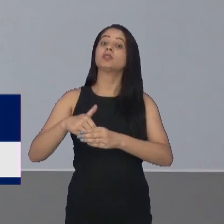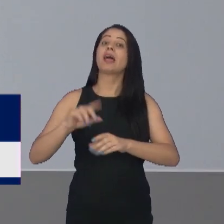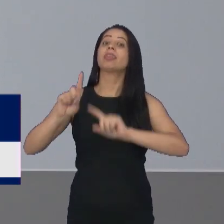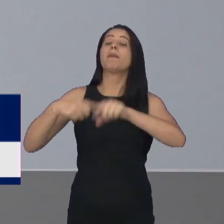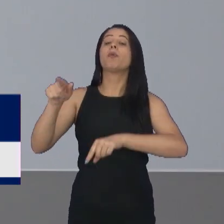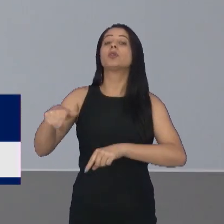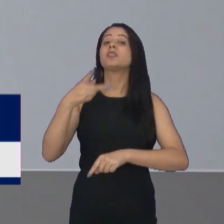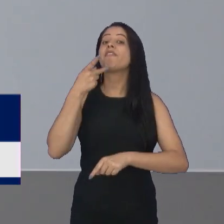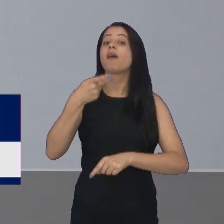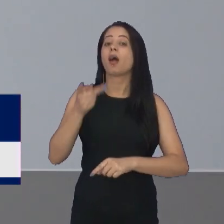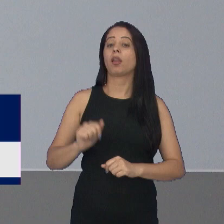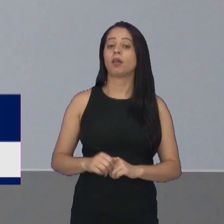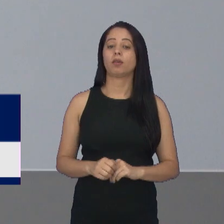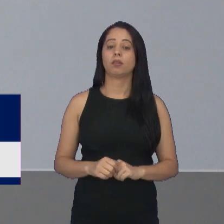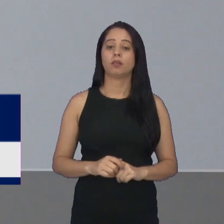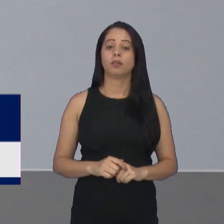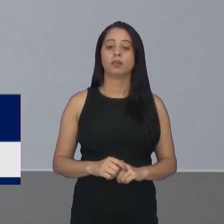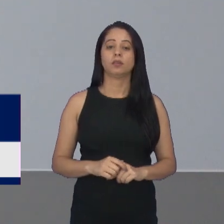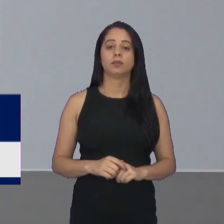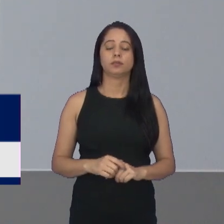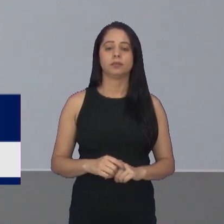fala.